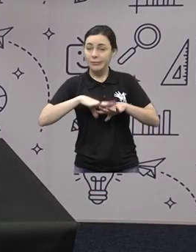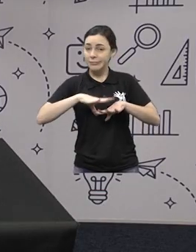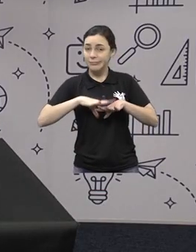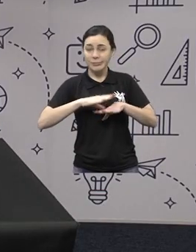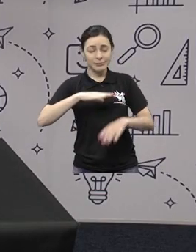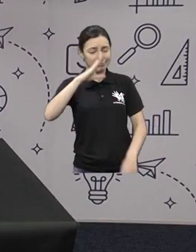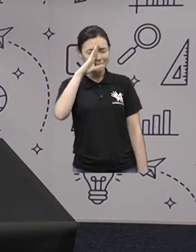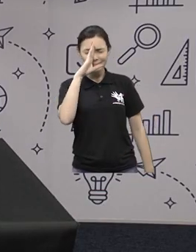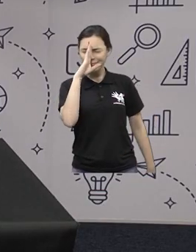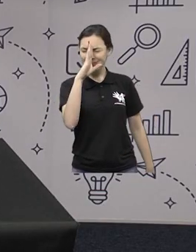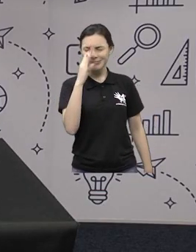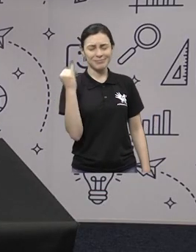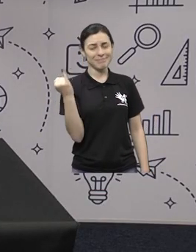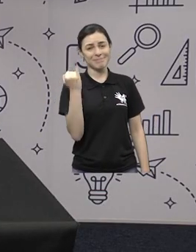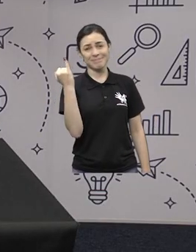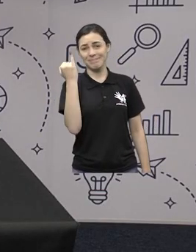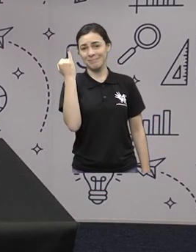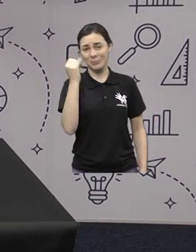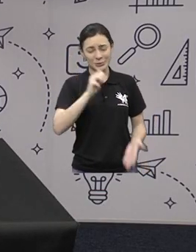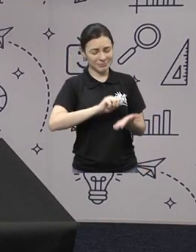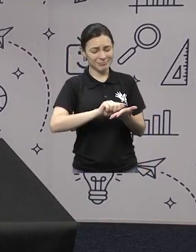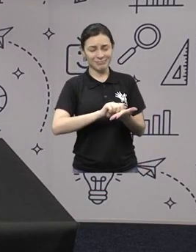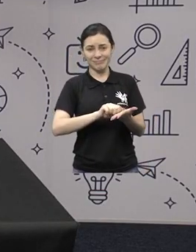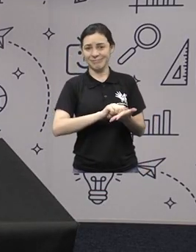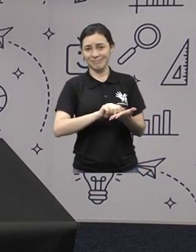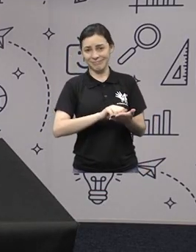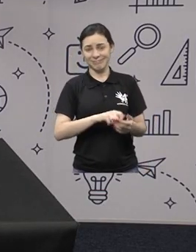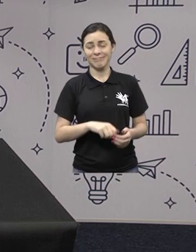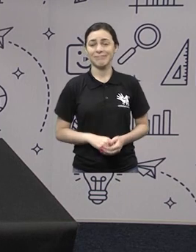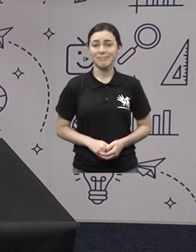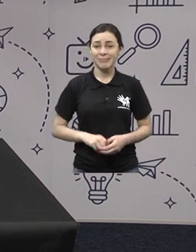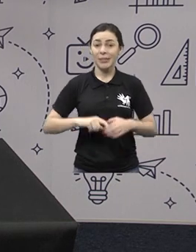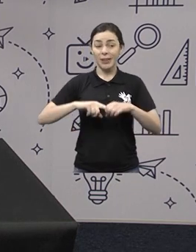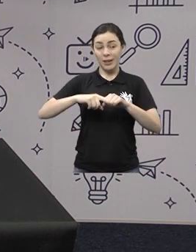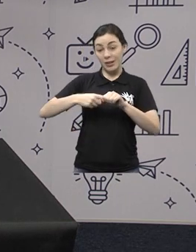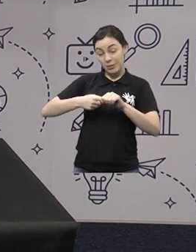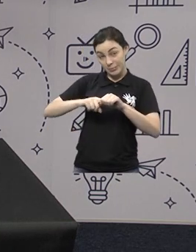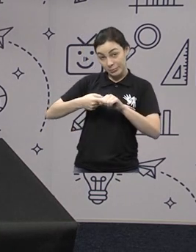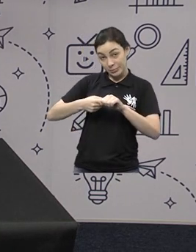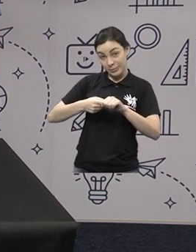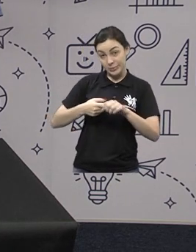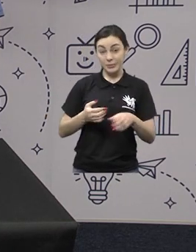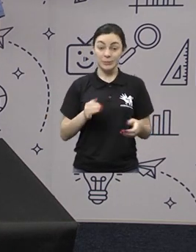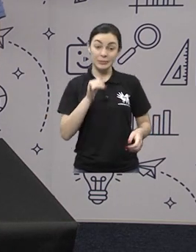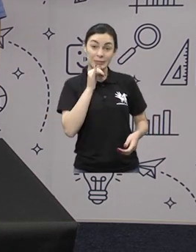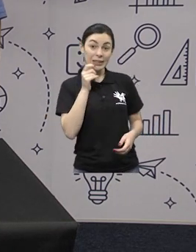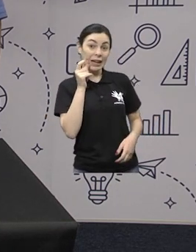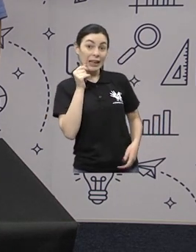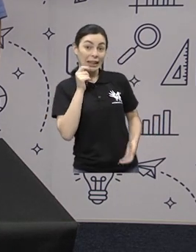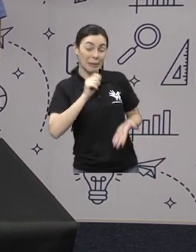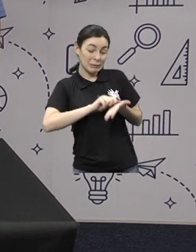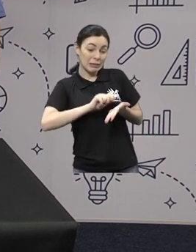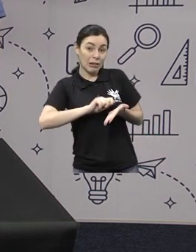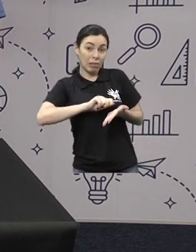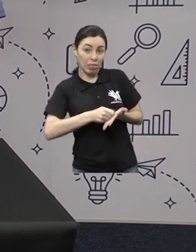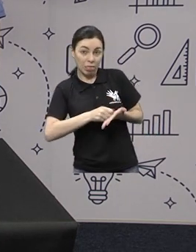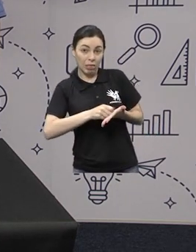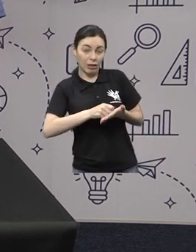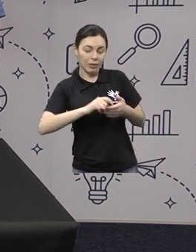matemática, principalmente, a Sim. gente sempre tem que ter uma borracha por perto. O que mais, O professora Lu? Um apontador. apontador, caso quebre a ponta do